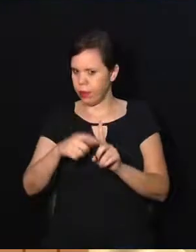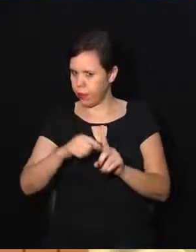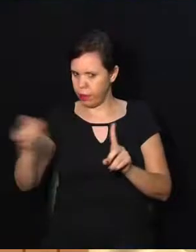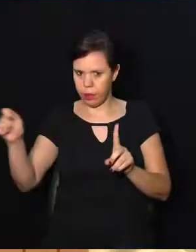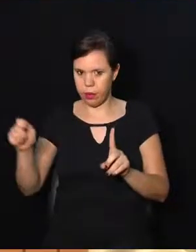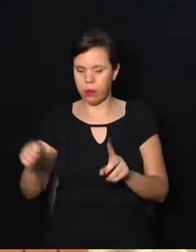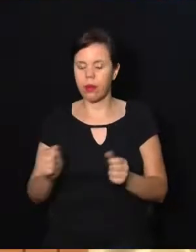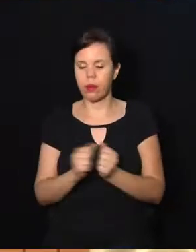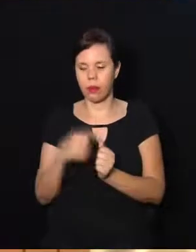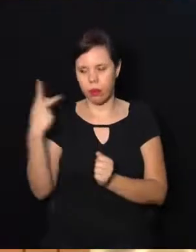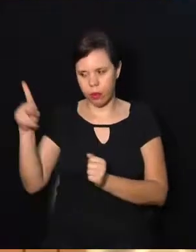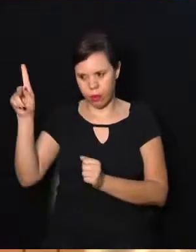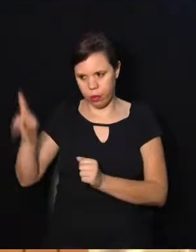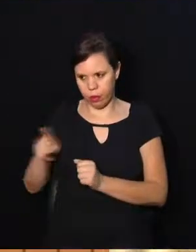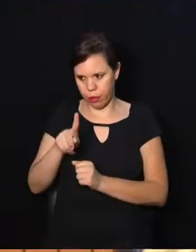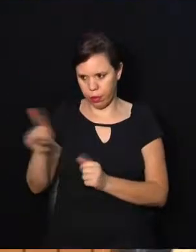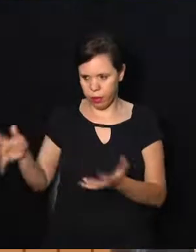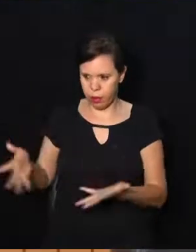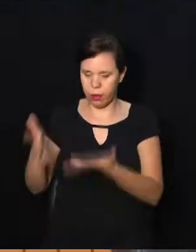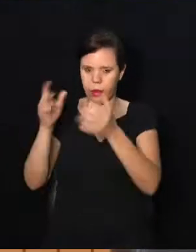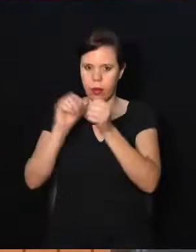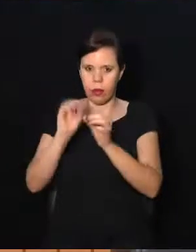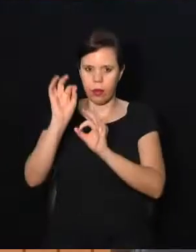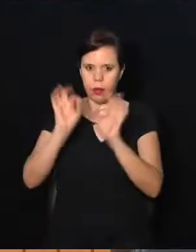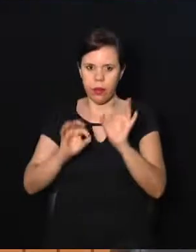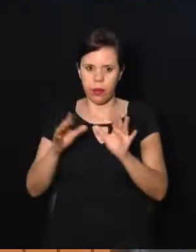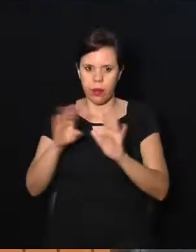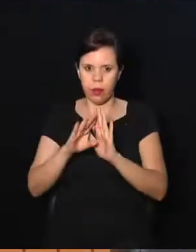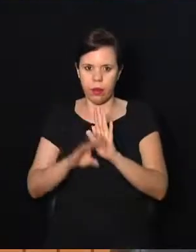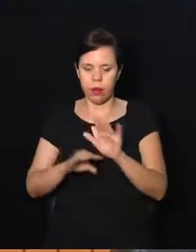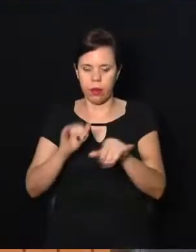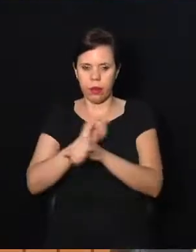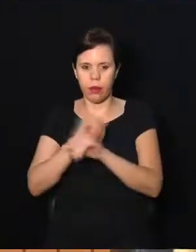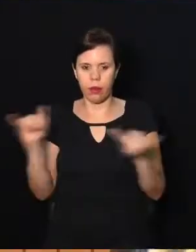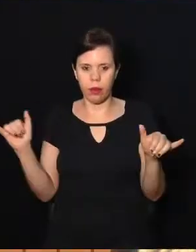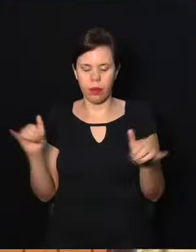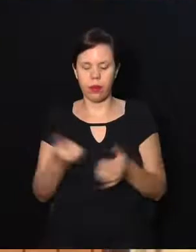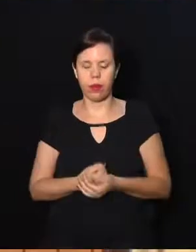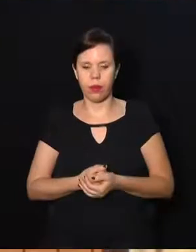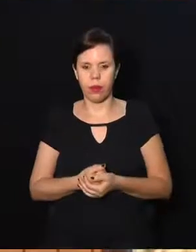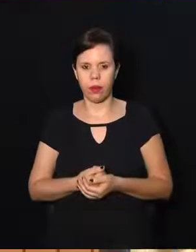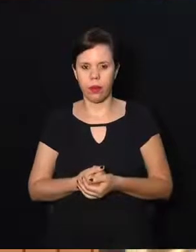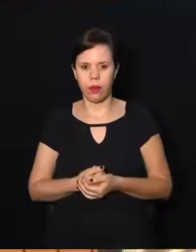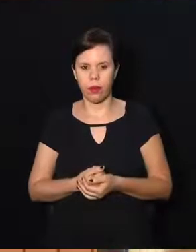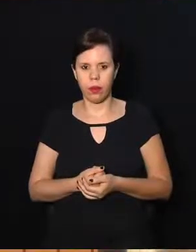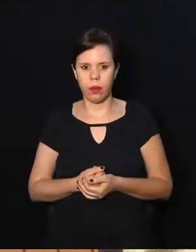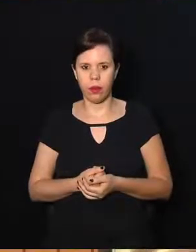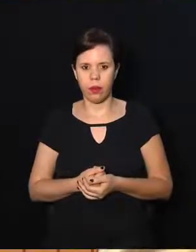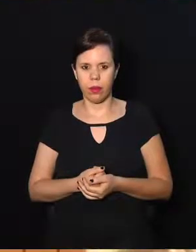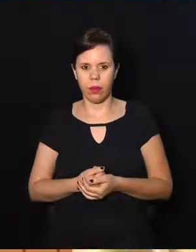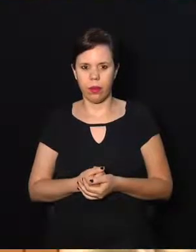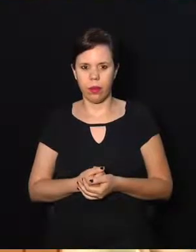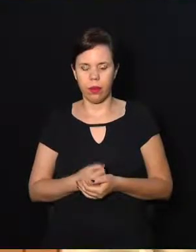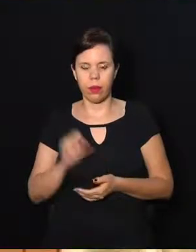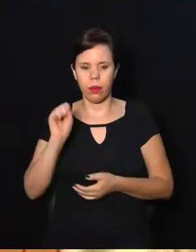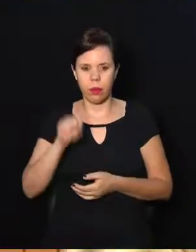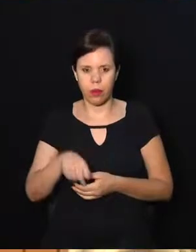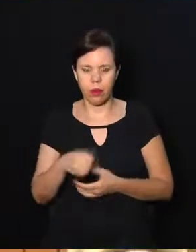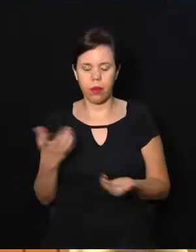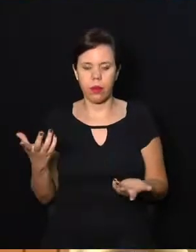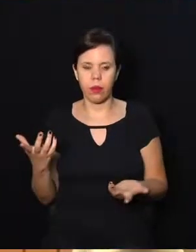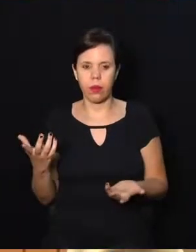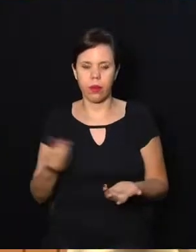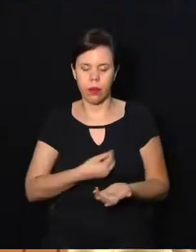nós tivemos essa inspiração para fazermos essa campanha, como esse mote, diga sim à vida, não ao